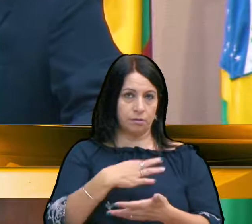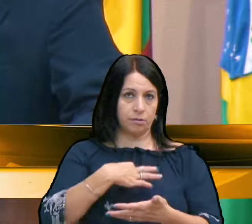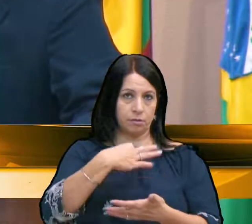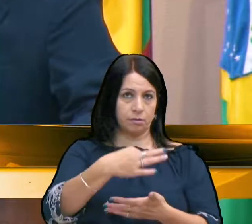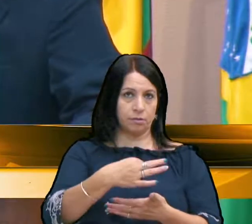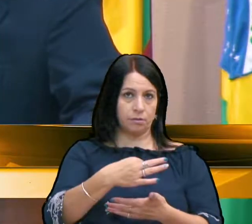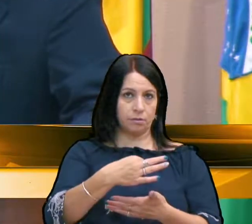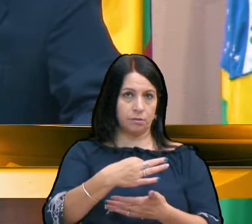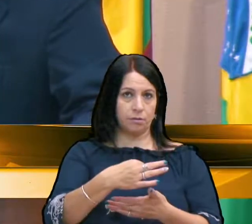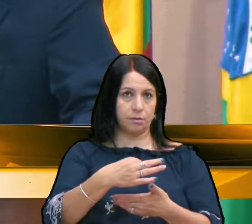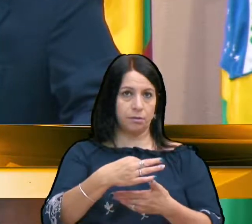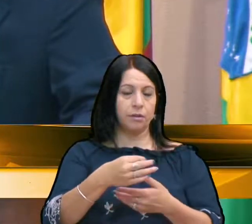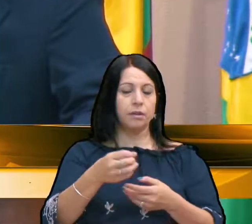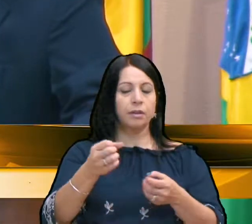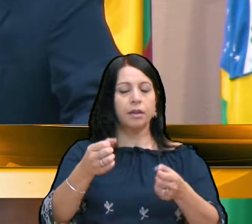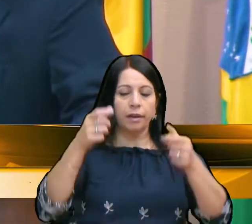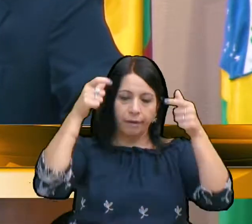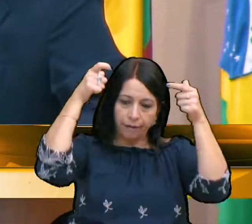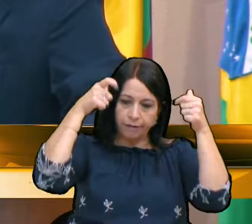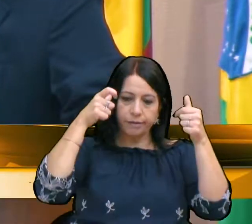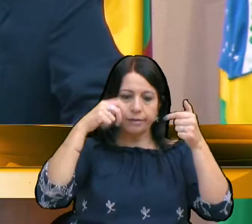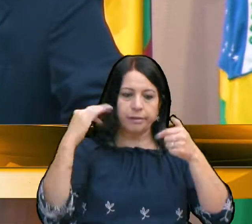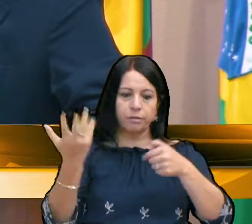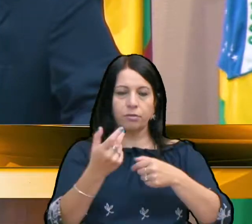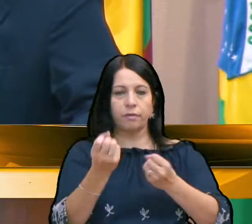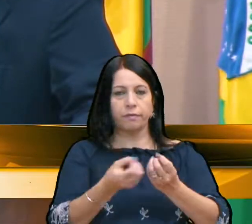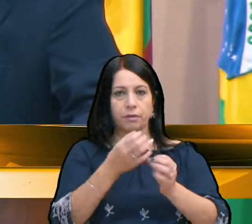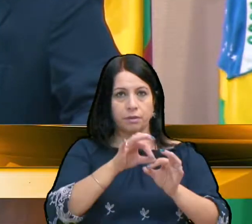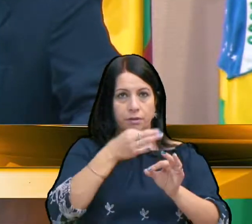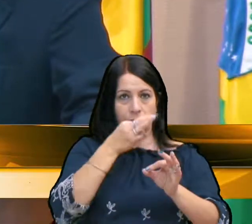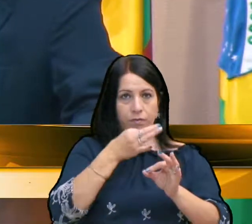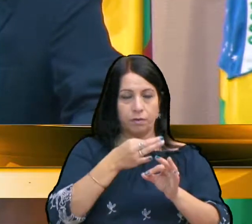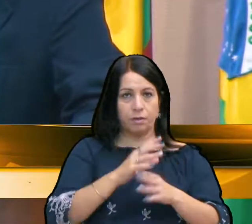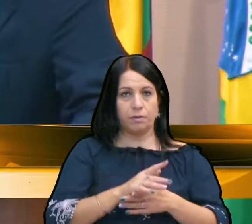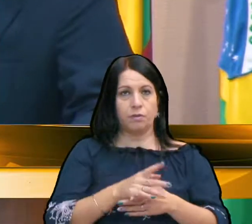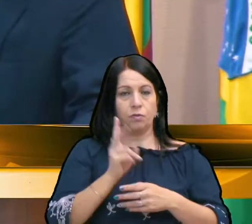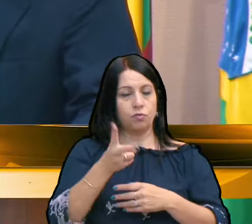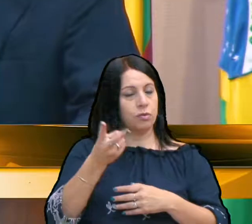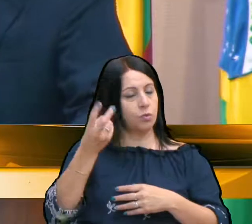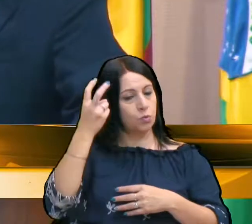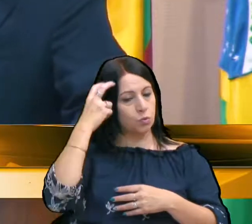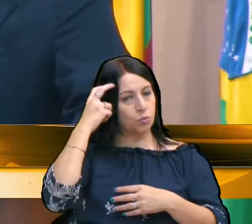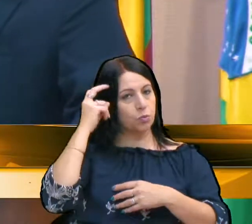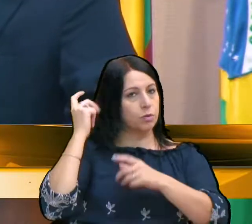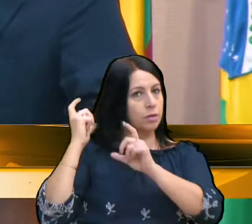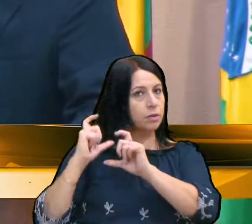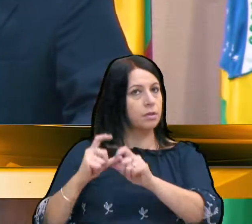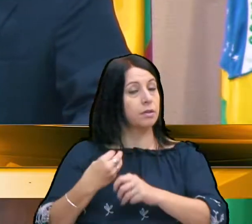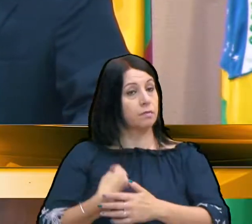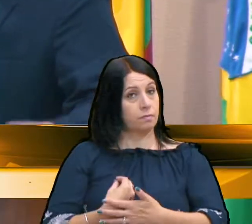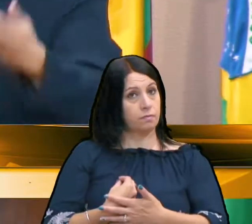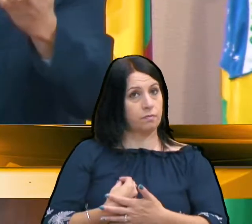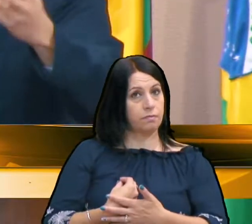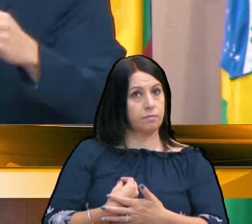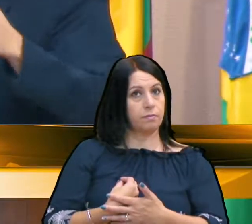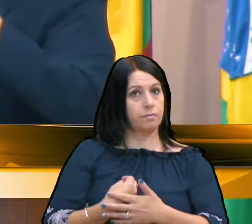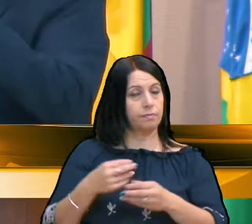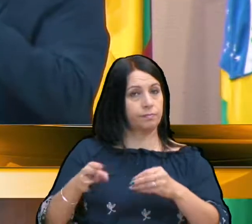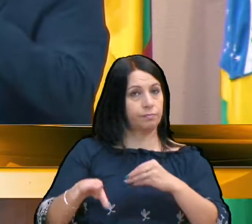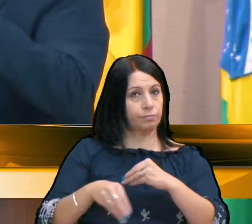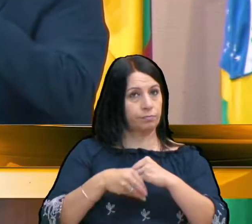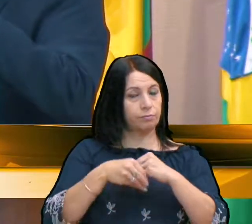a soberana, a rainha, enfim, aqui da Festa da Uva, mantendo a cultura, a tradição viva. E